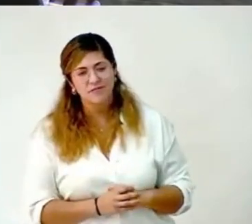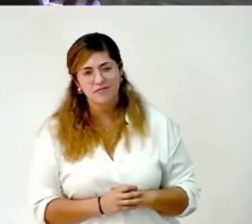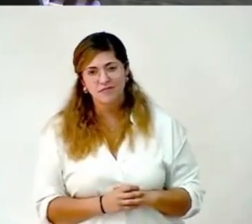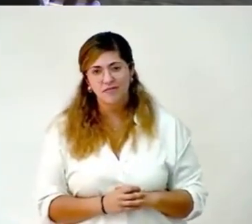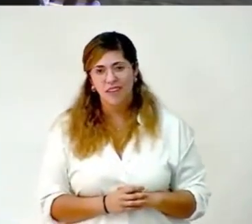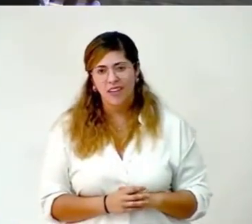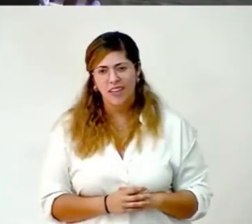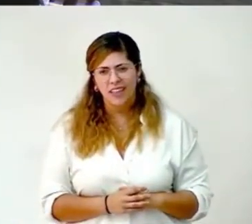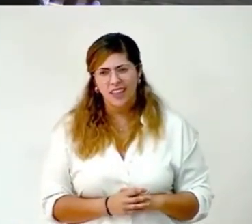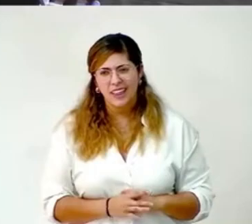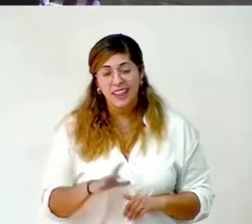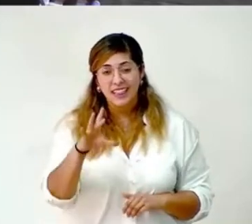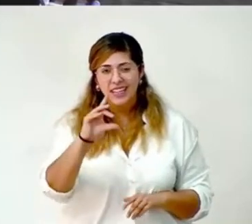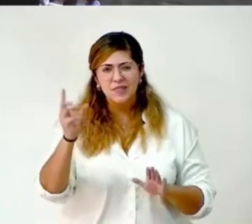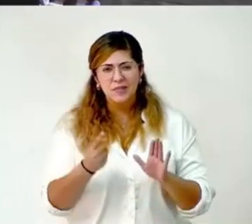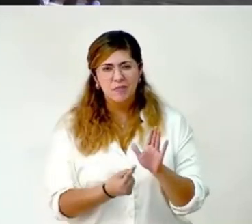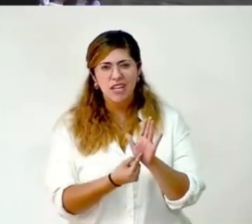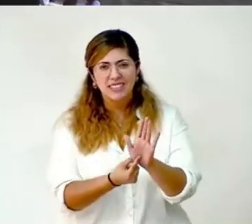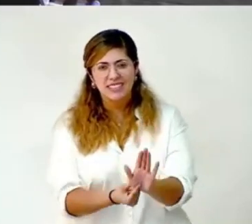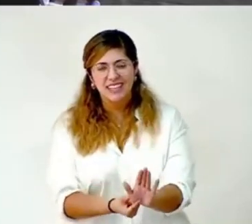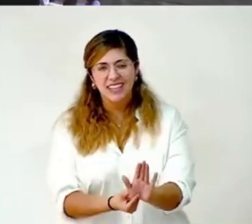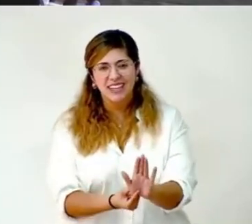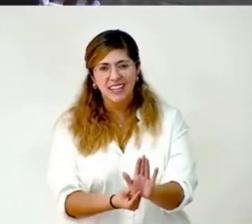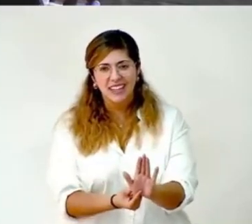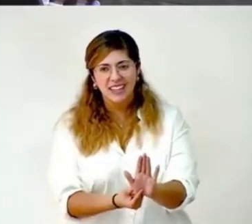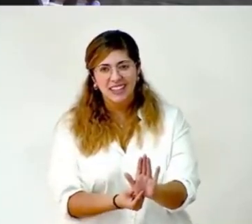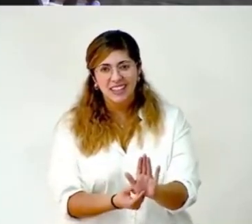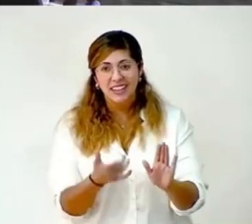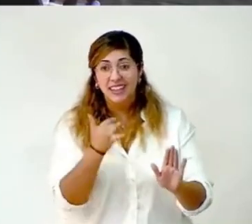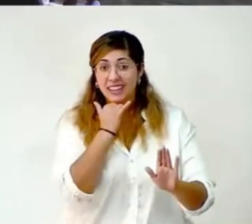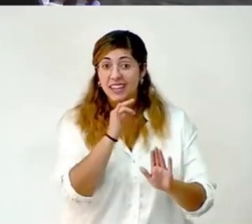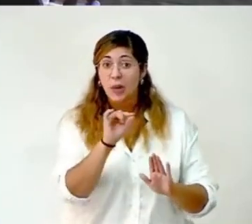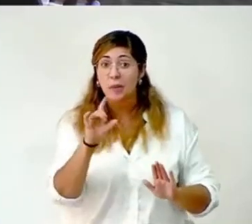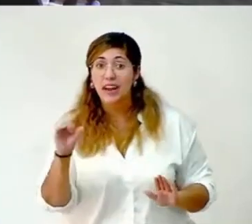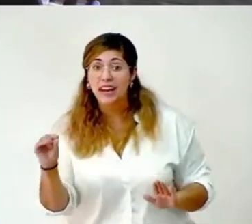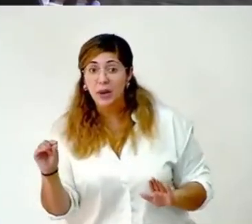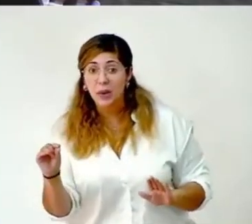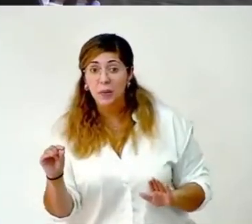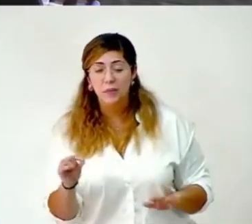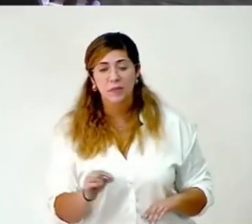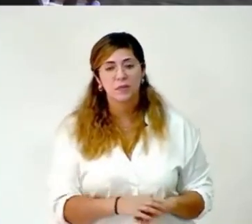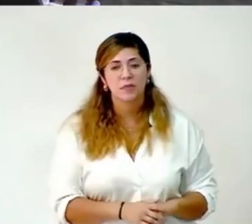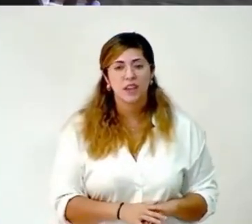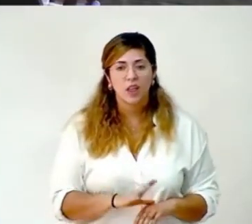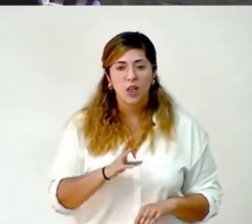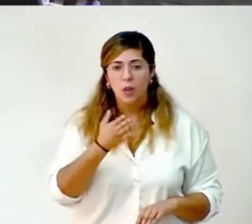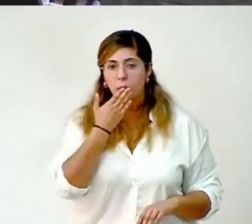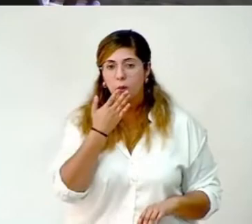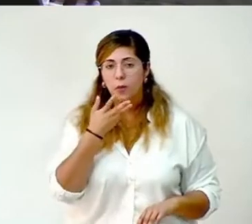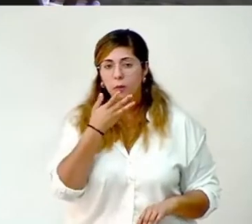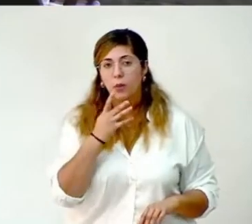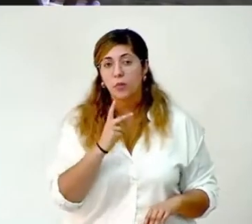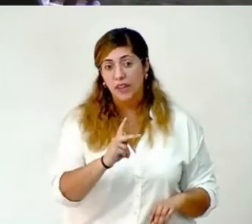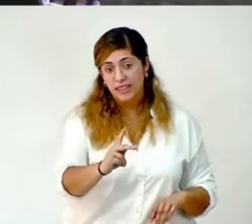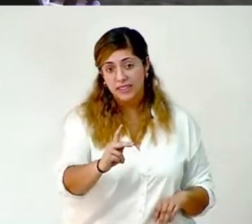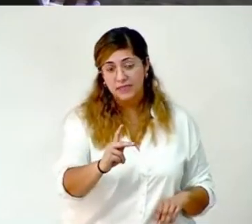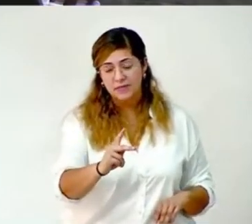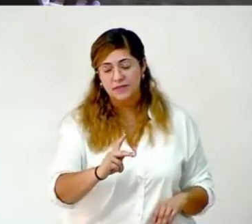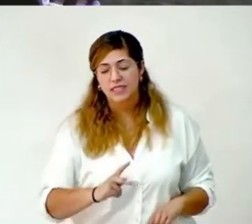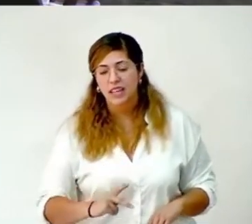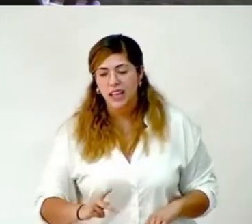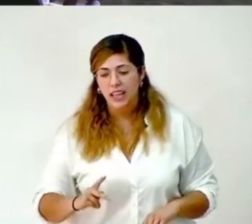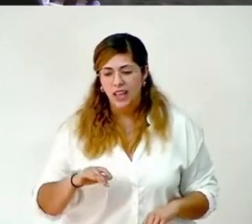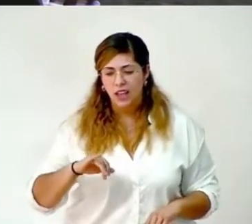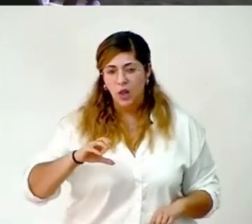capítulo 11, quando nós lemos: quando Israel era menino, eu o amei. E do Egito chamei o